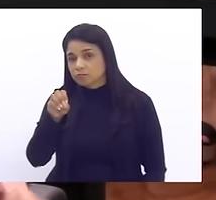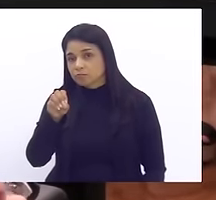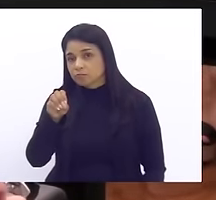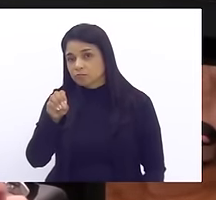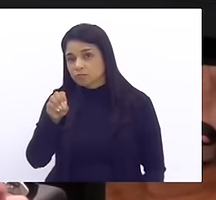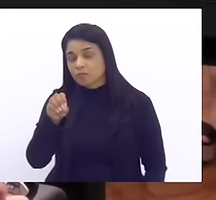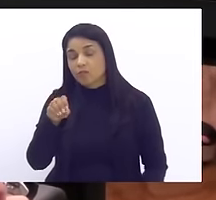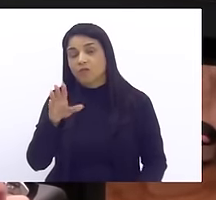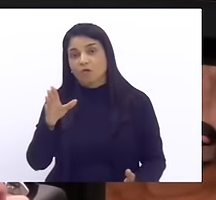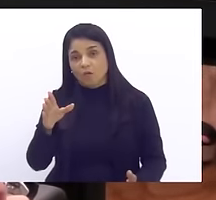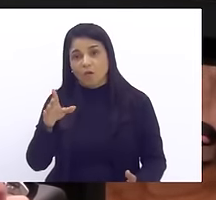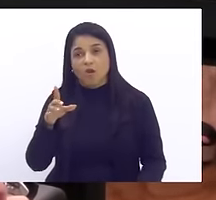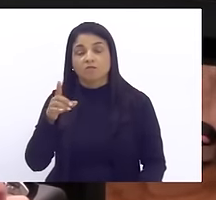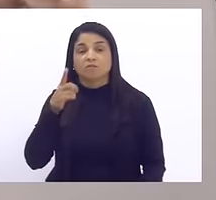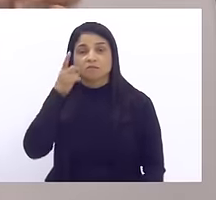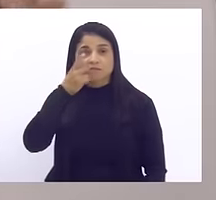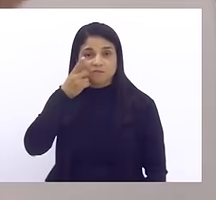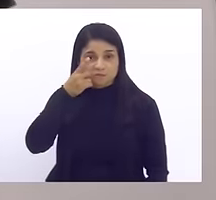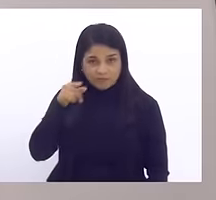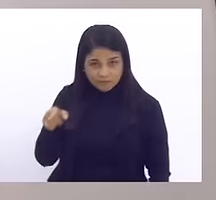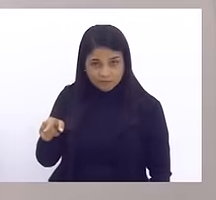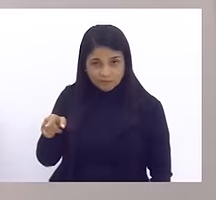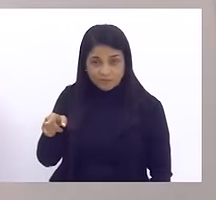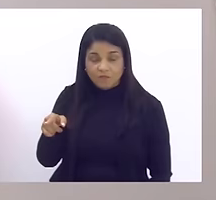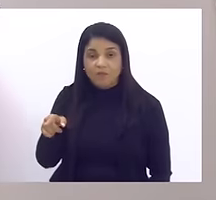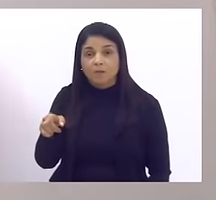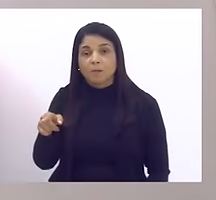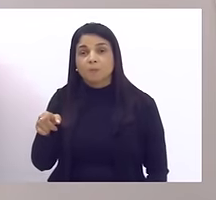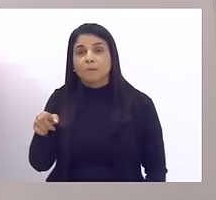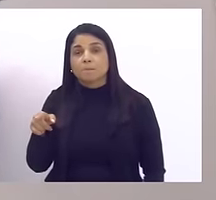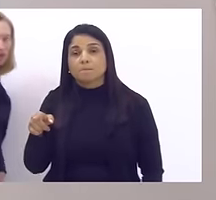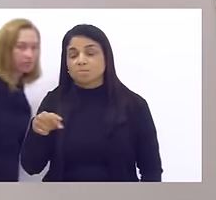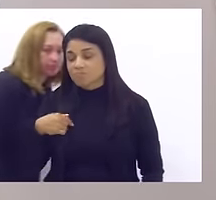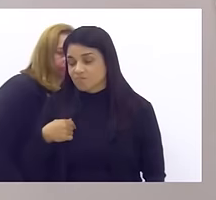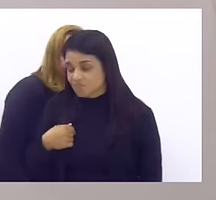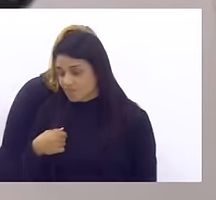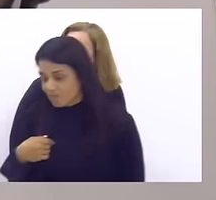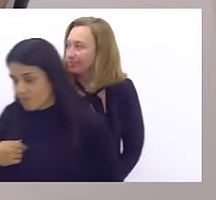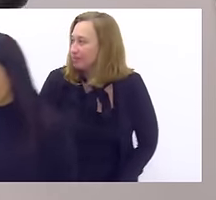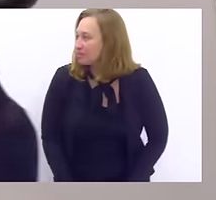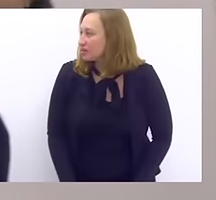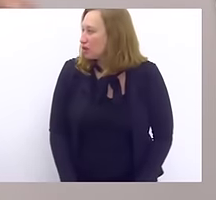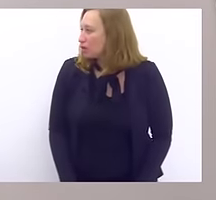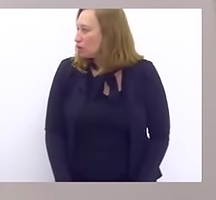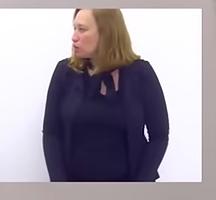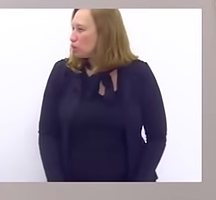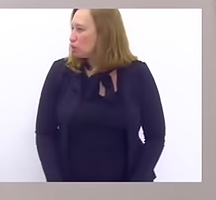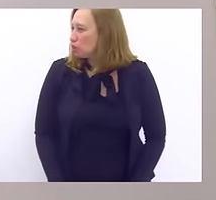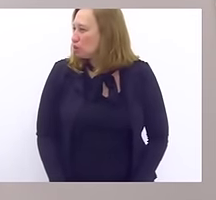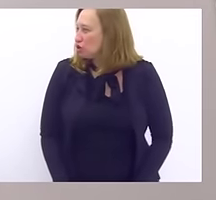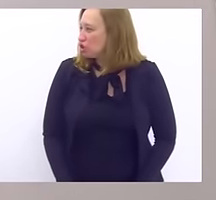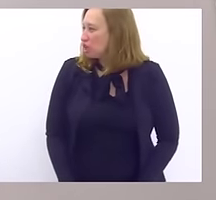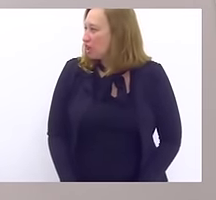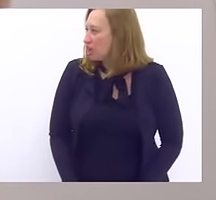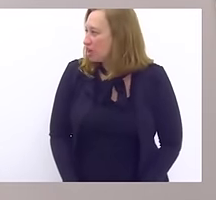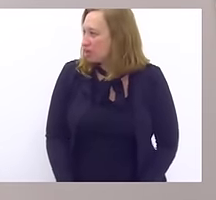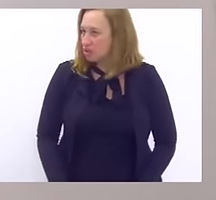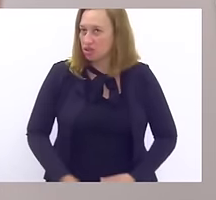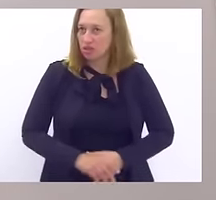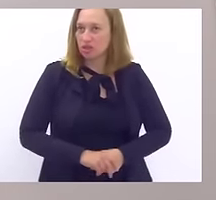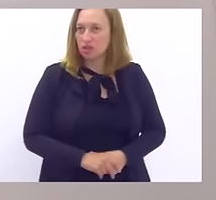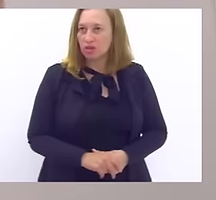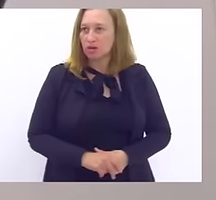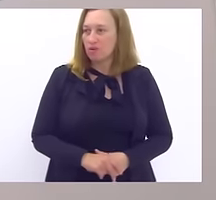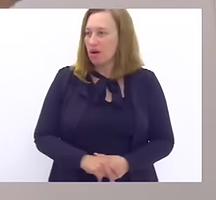mas a operação em conjunto eu estou lhe afirmando algo que também não é uma locução é uma constatação esse convênio